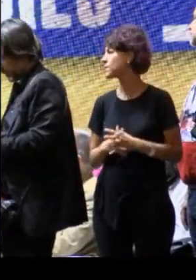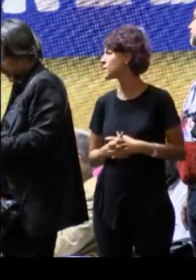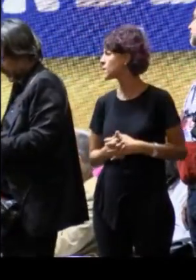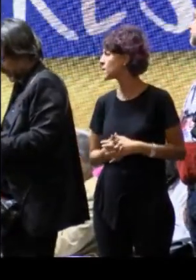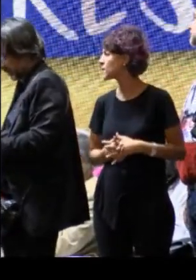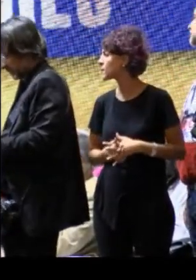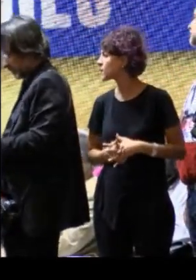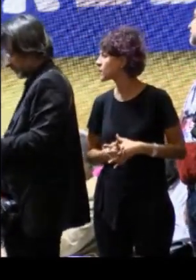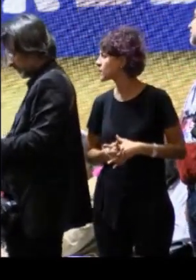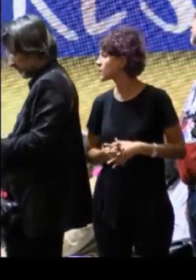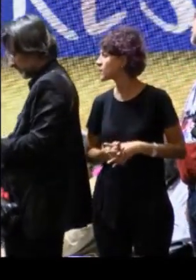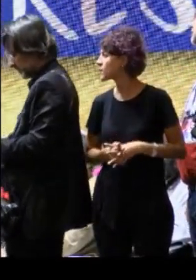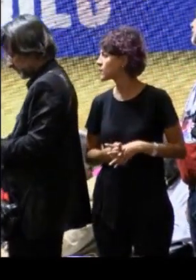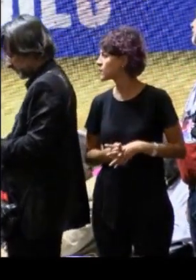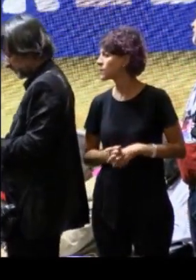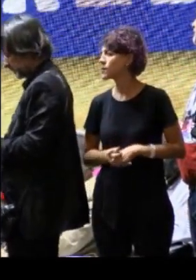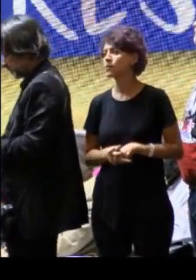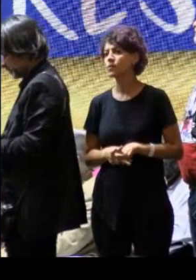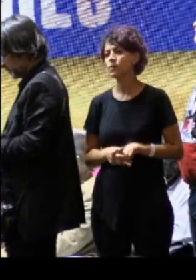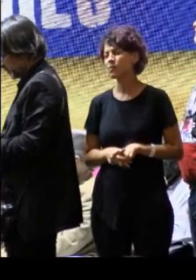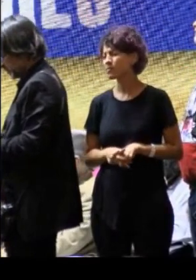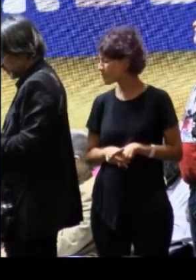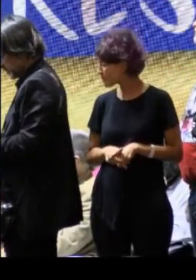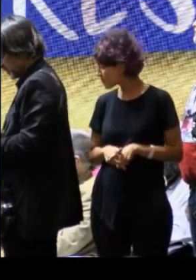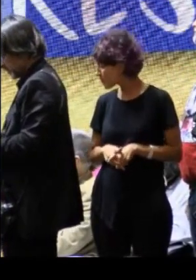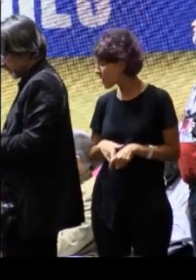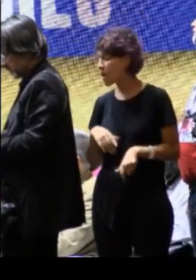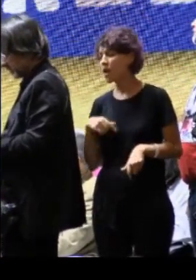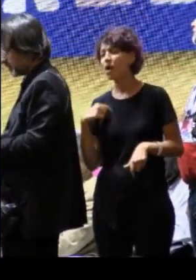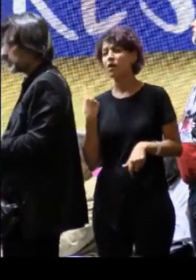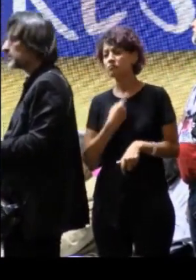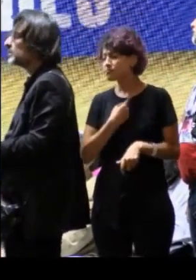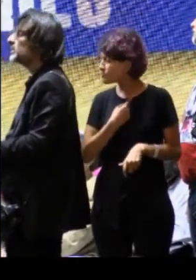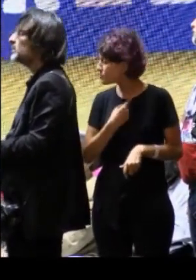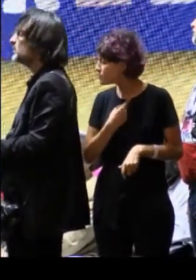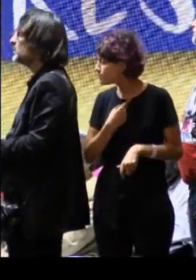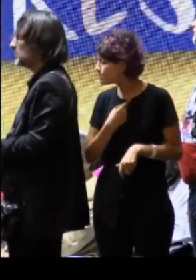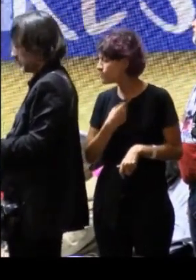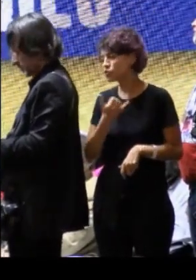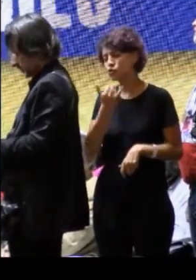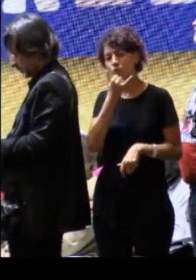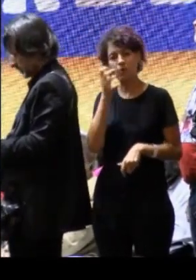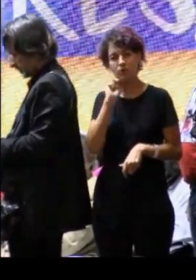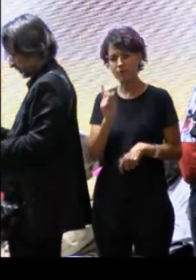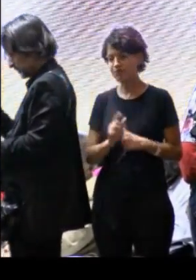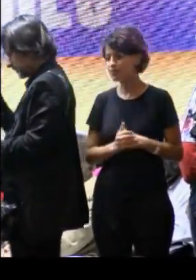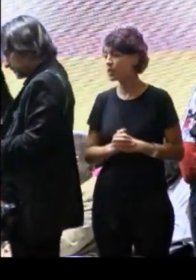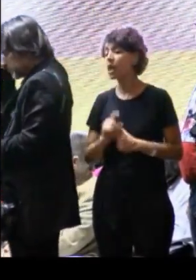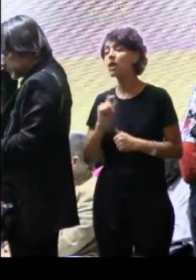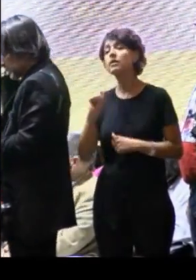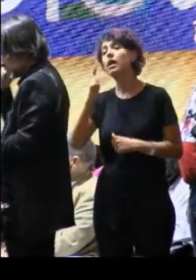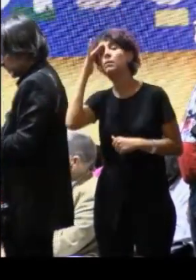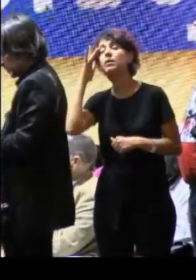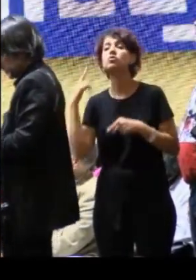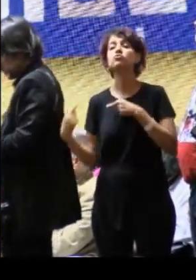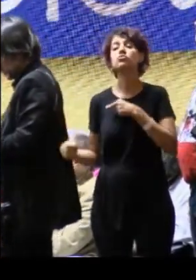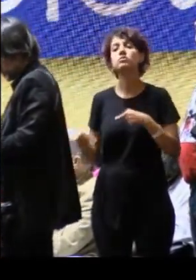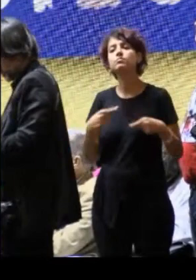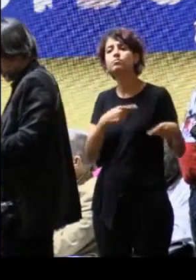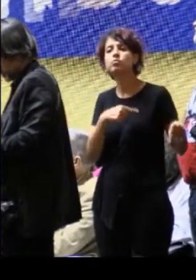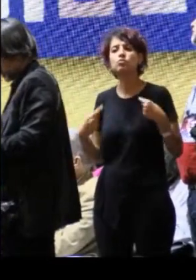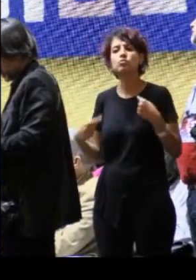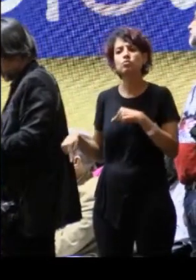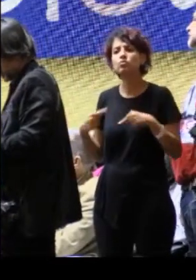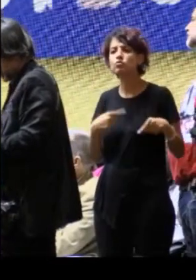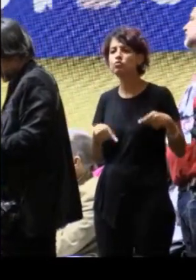Porque o dia que a gente não polarizar, nós saímos do jogo. Polariza quem disputa. Polariza